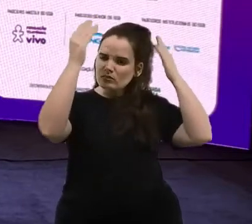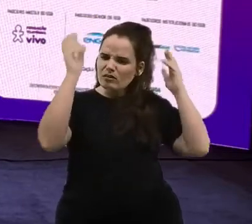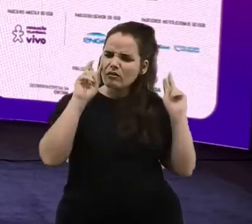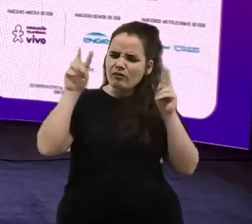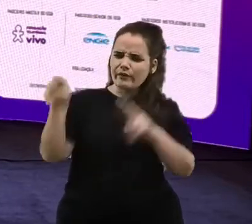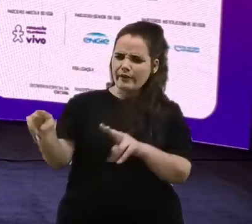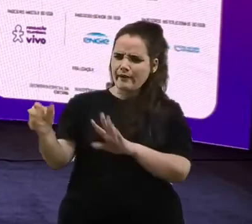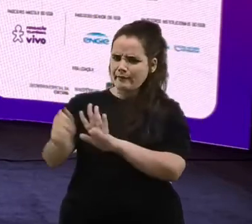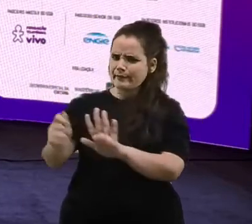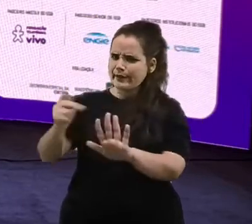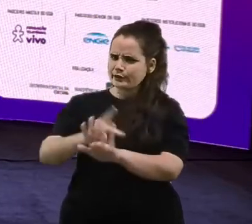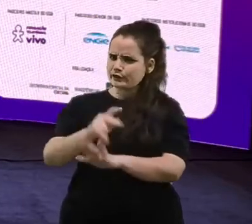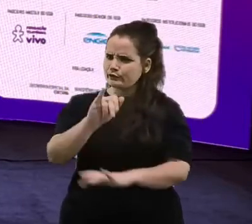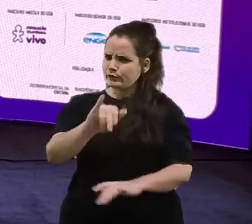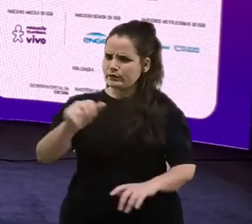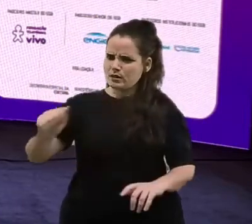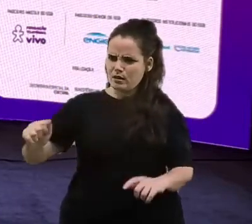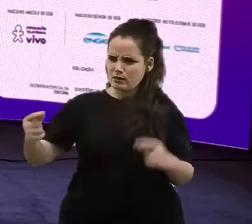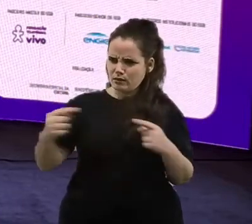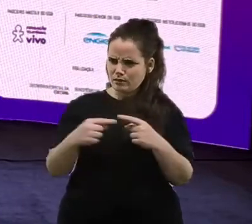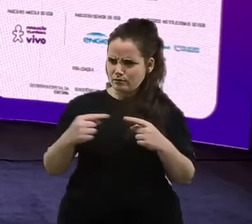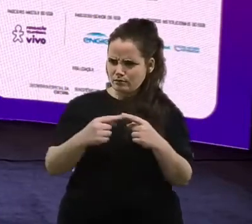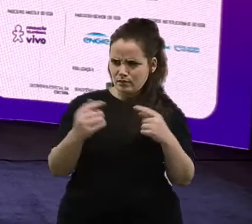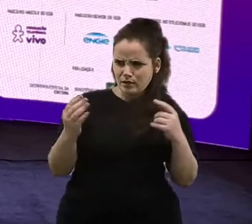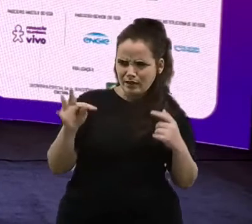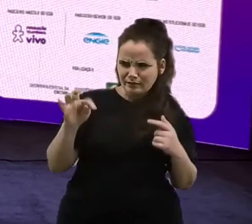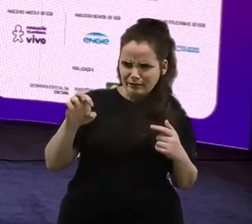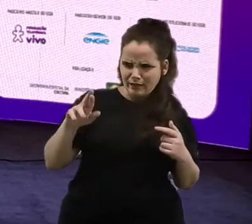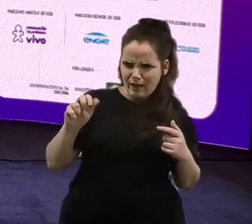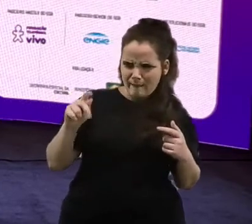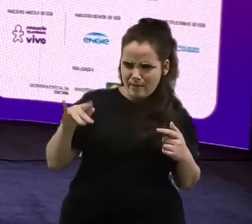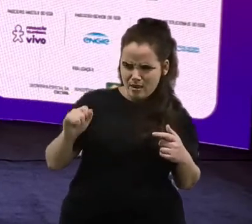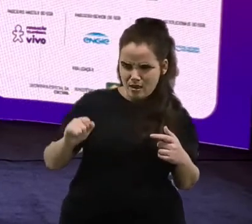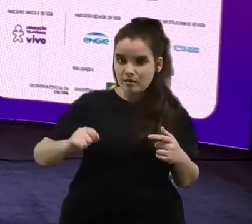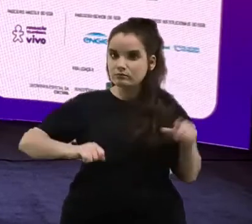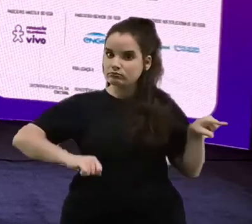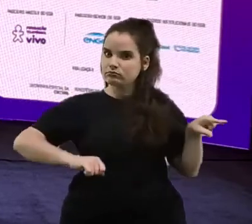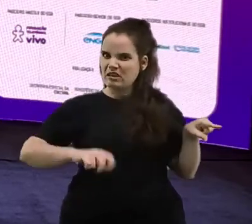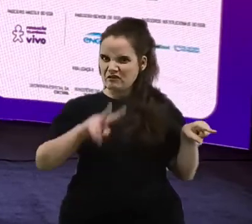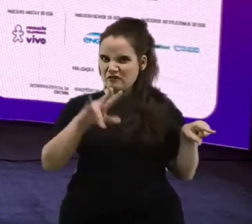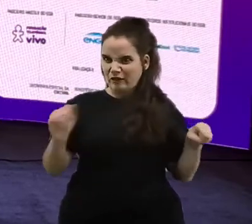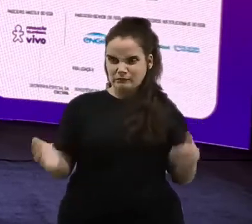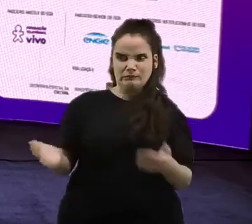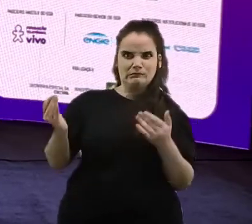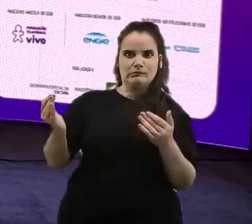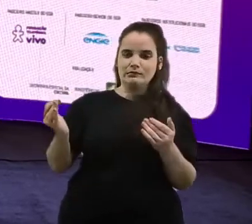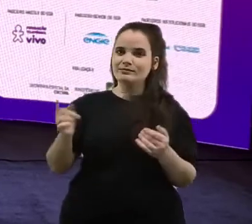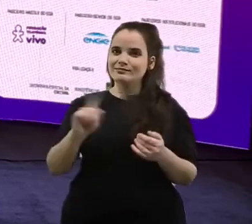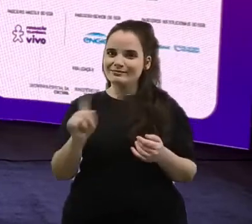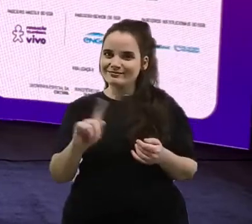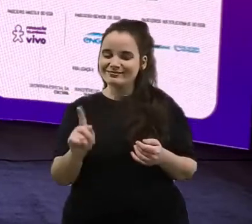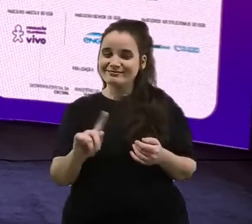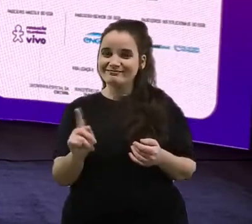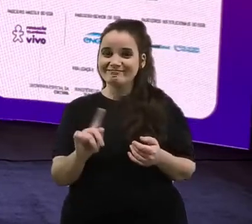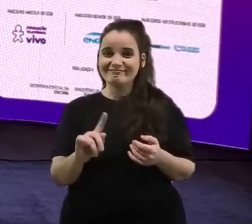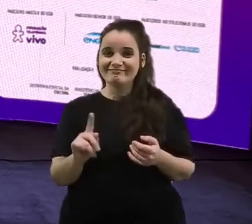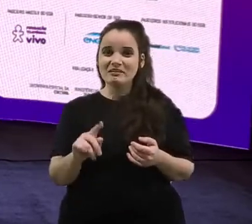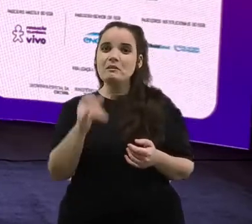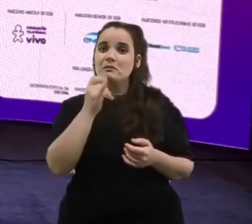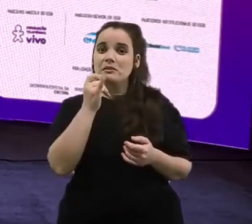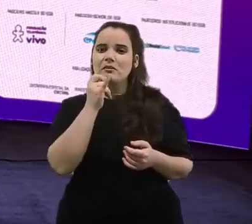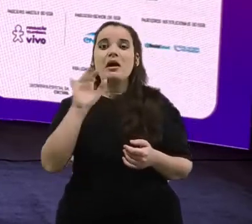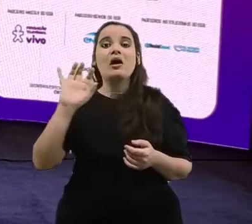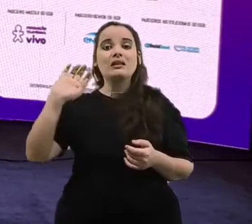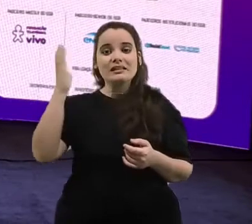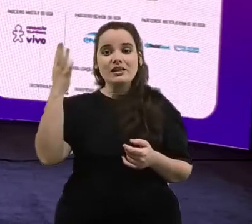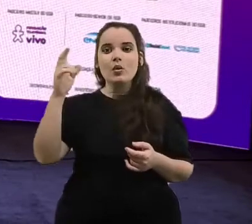A gente tende a imaginar, com os exemplos que a gente tem, por exemplo, o paralelo que aconteceu entre o Uber e os motoristas